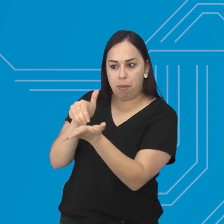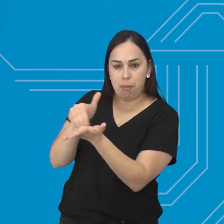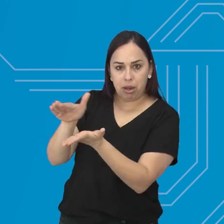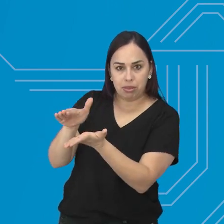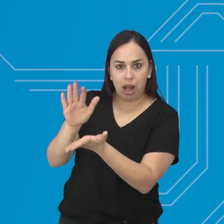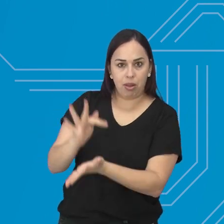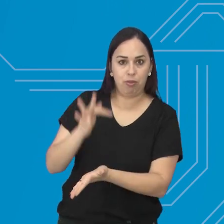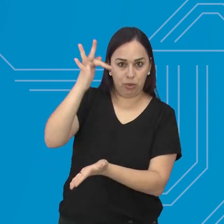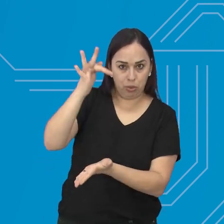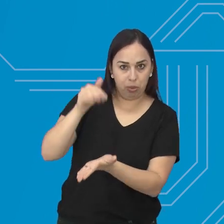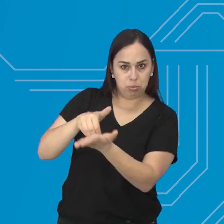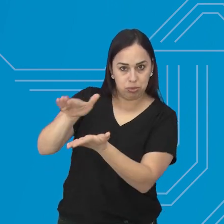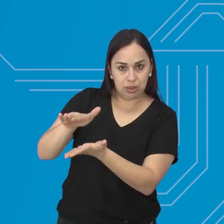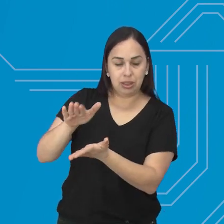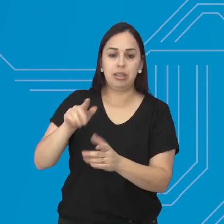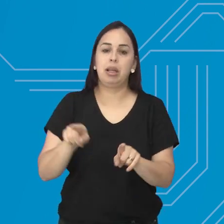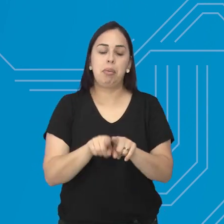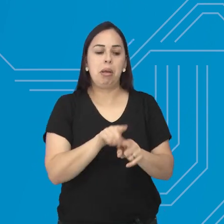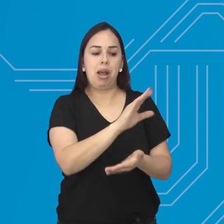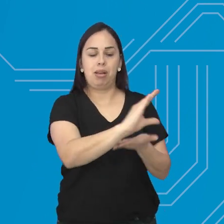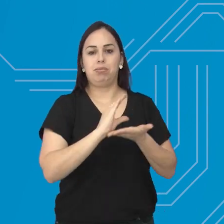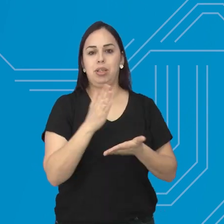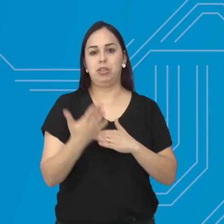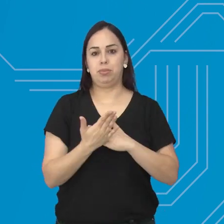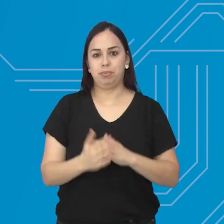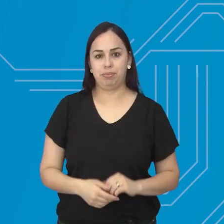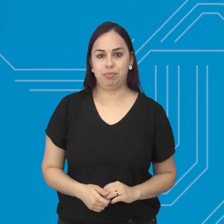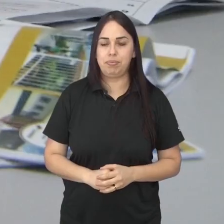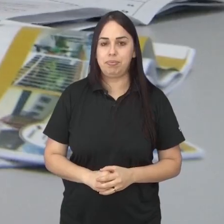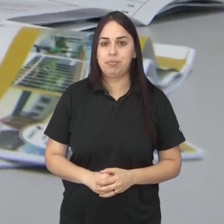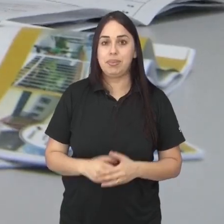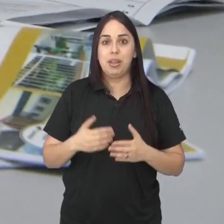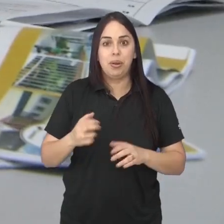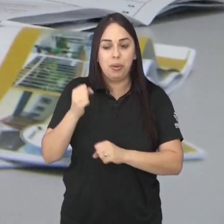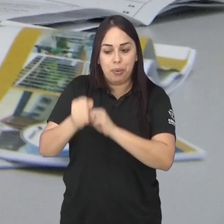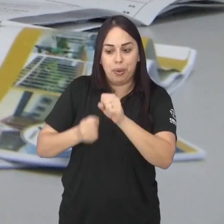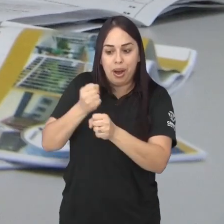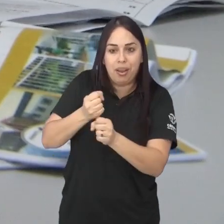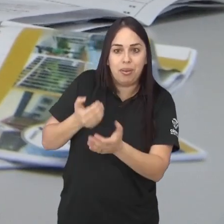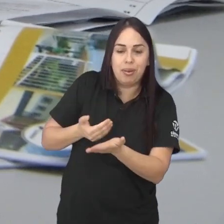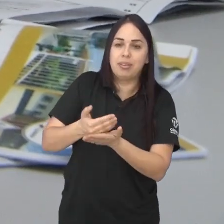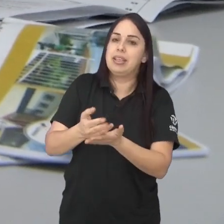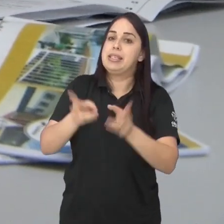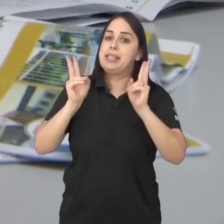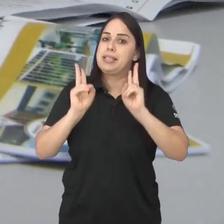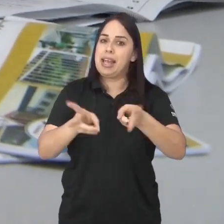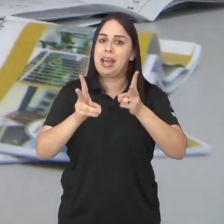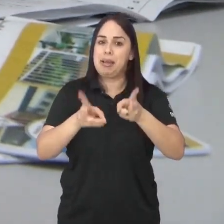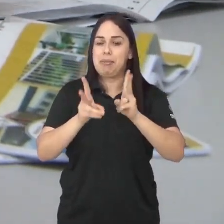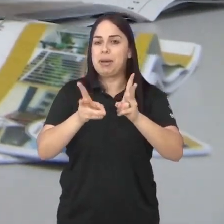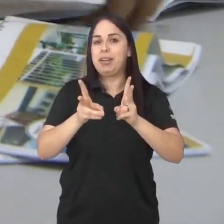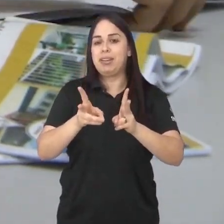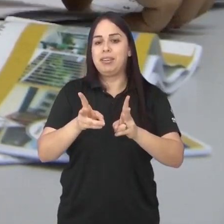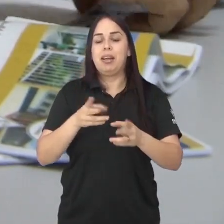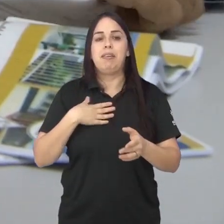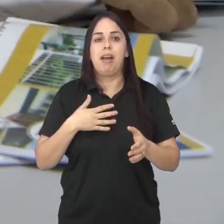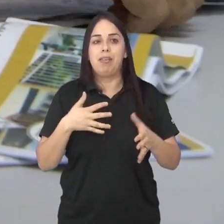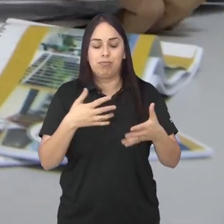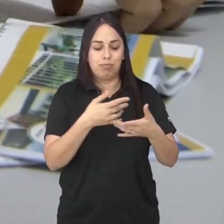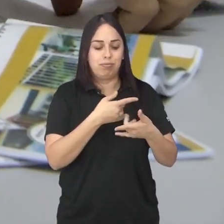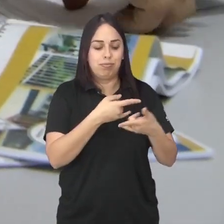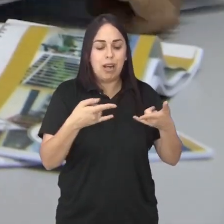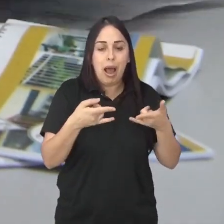em casos de demissões ou outros imprevistos. Todo início de ano a história é sempre a mesma: